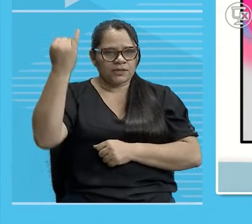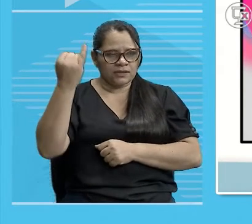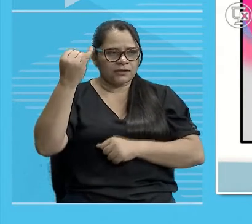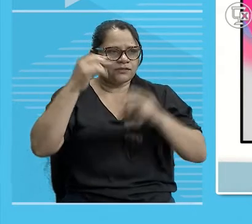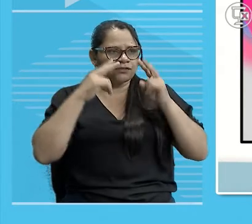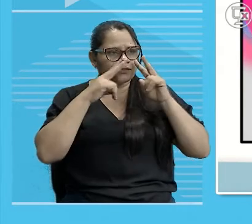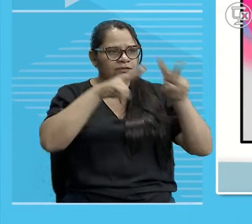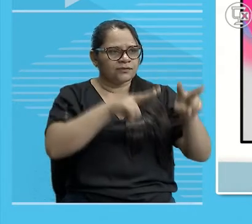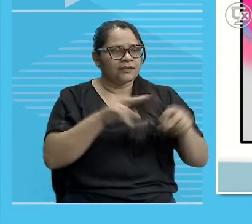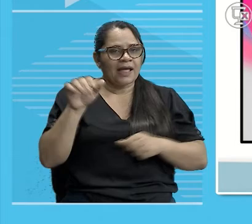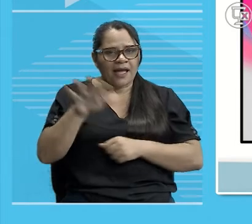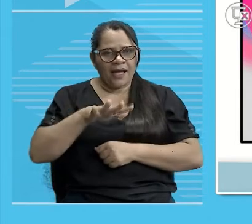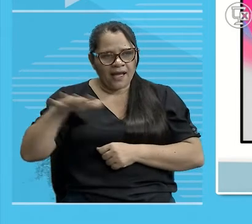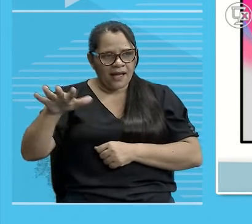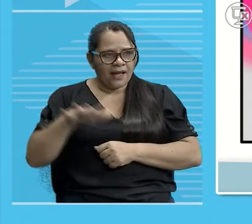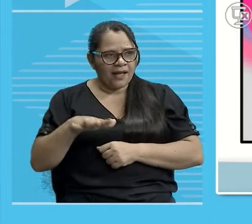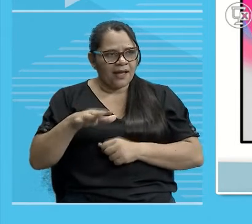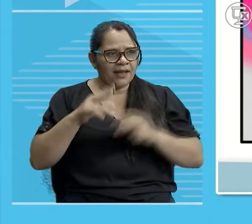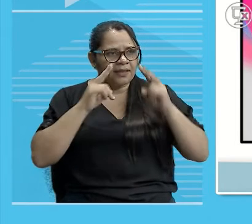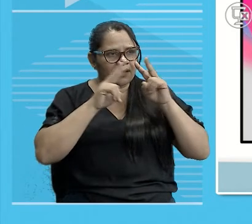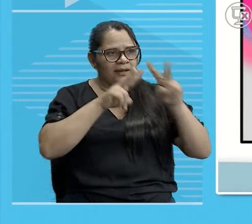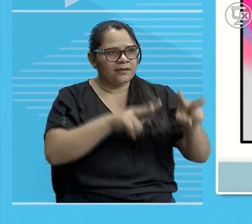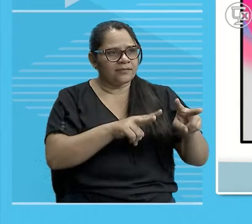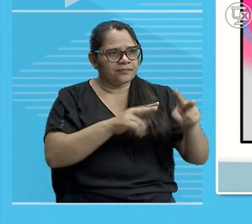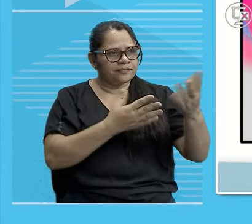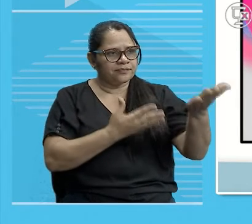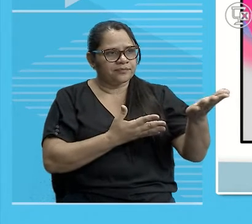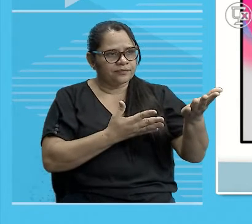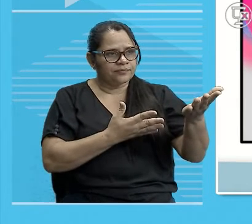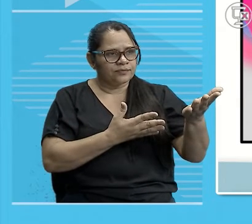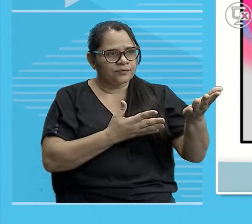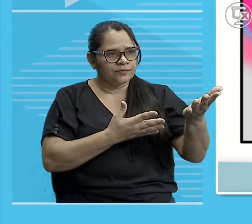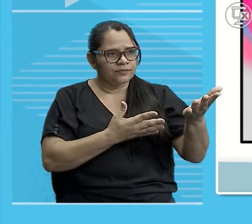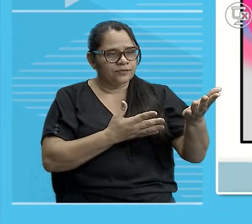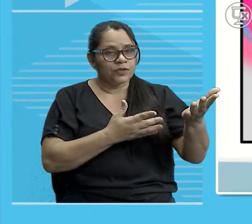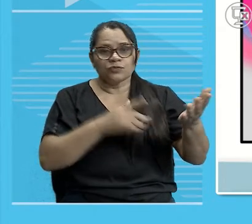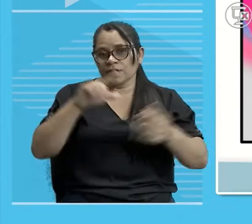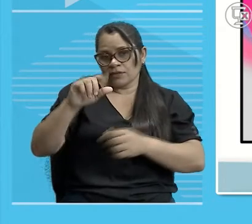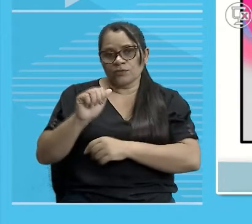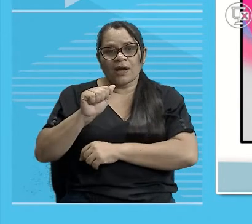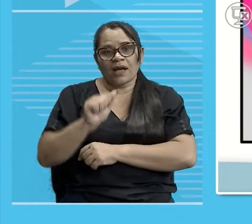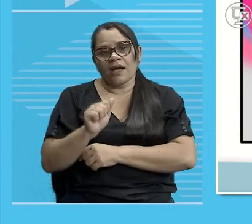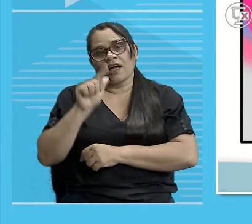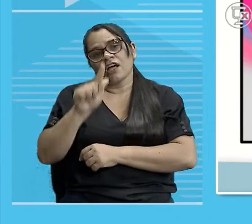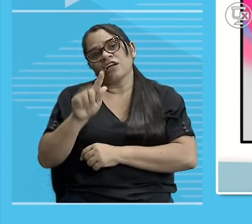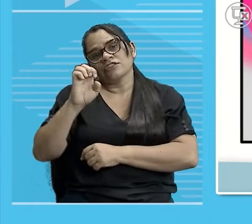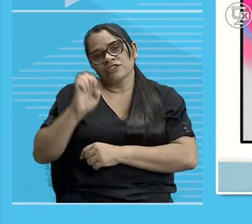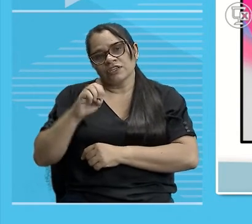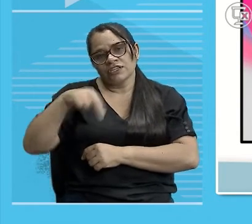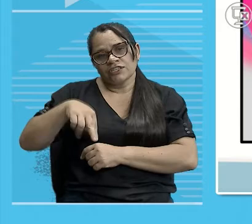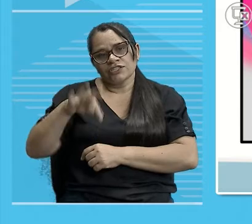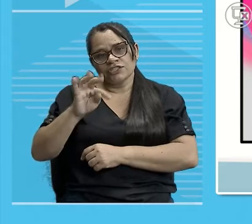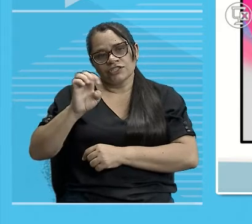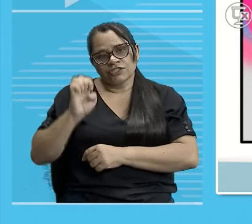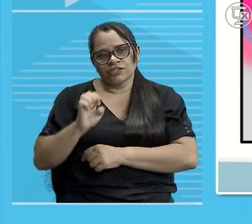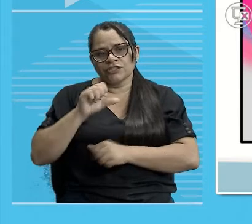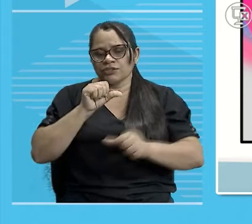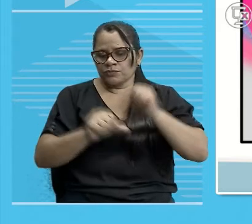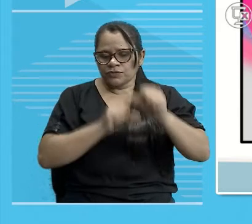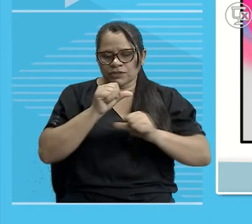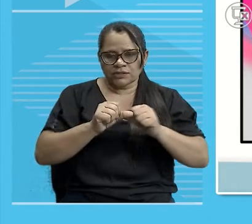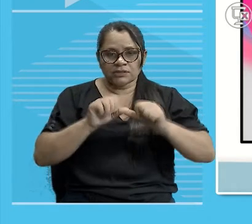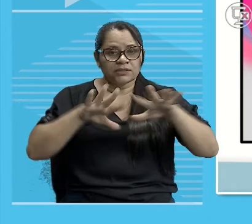recursos humanos ou agente de mudanças turma no mundo